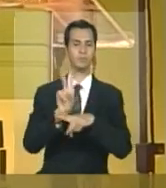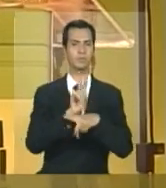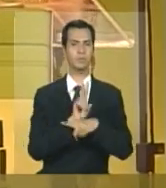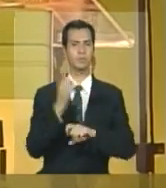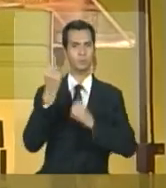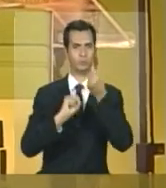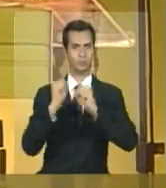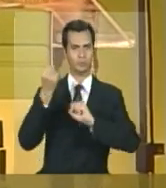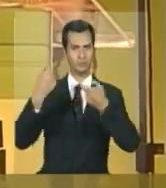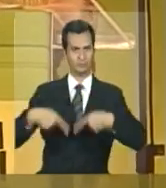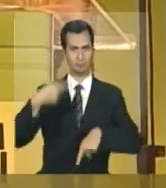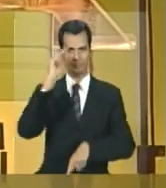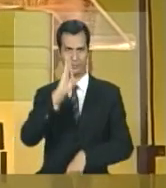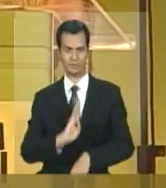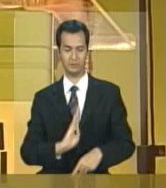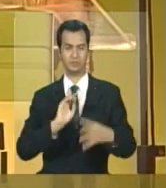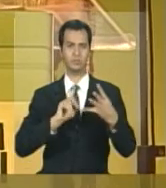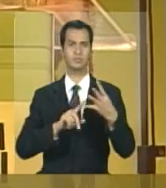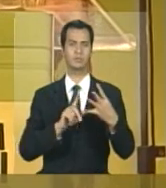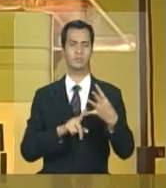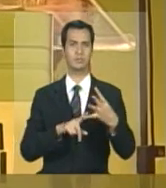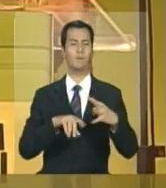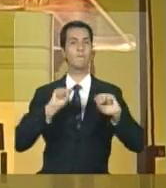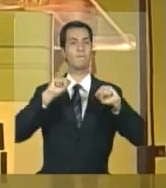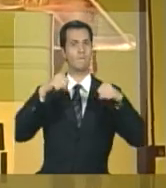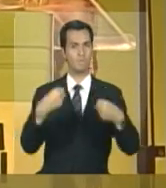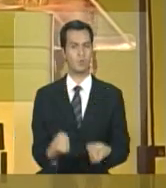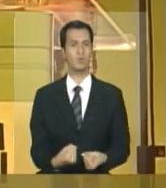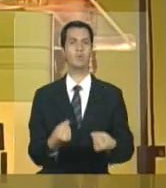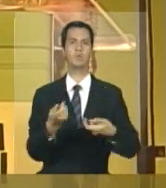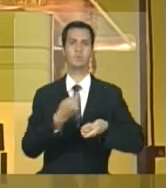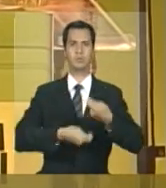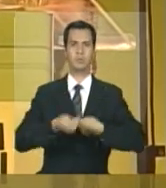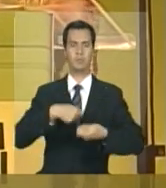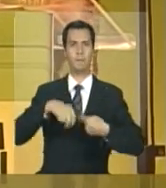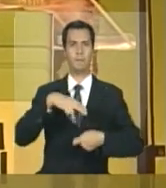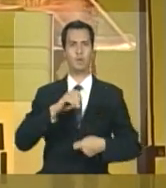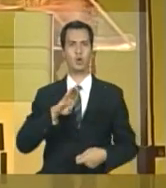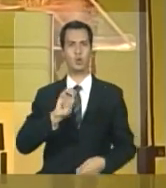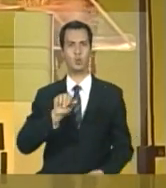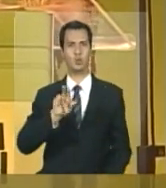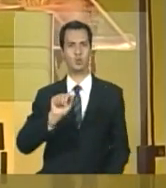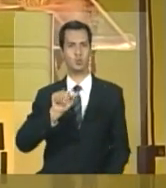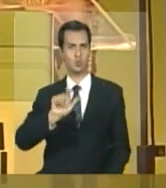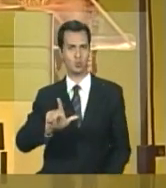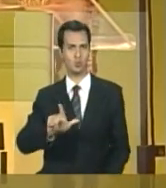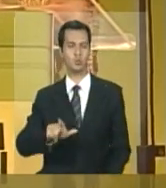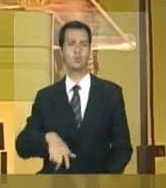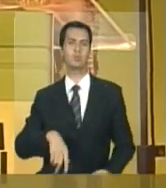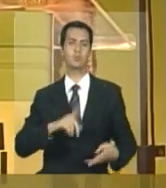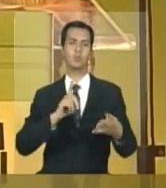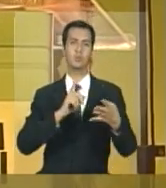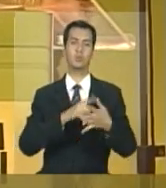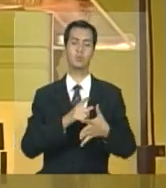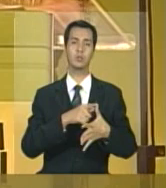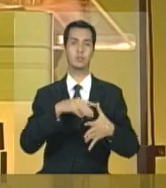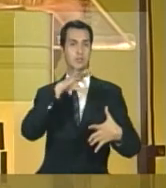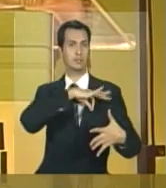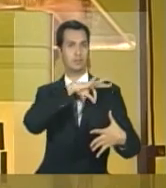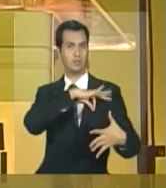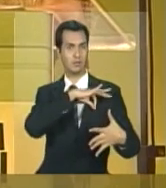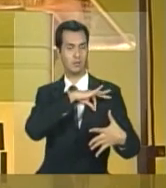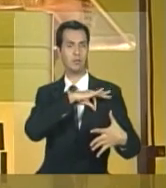brasileira nacional, de fortalecimento de ações do Mercosul, de valorização do salário